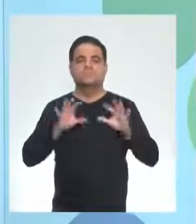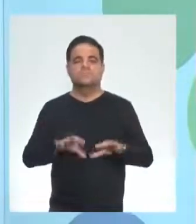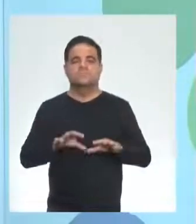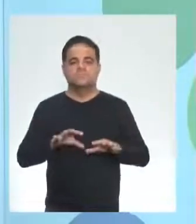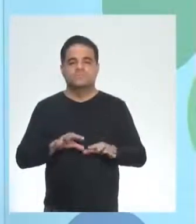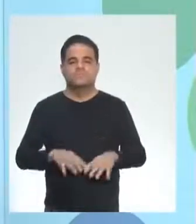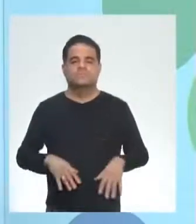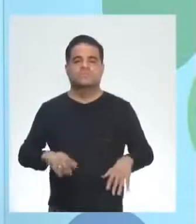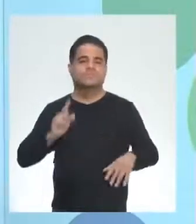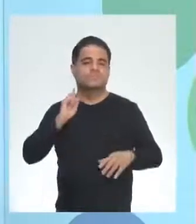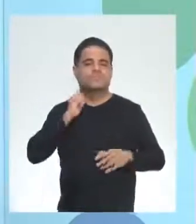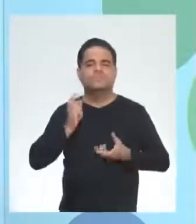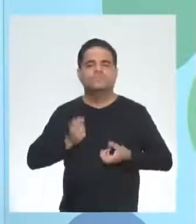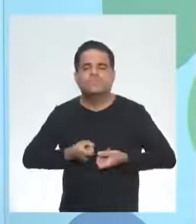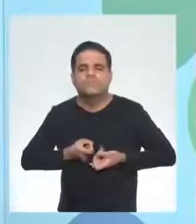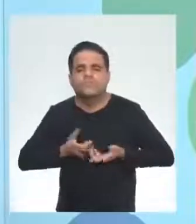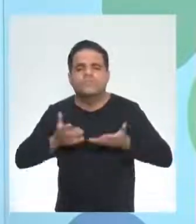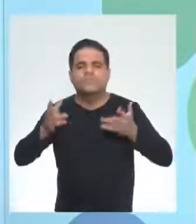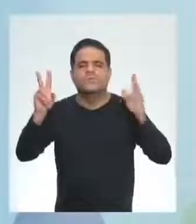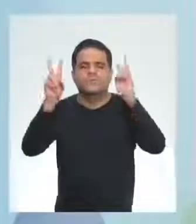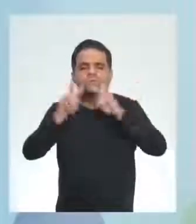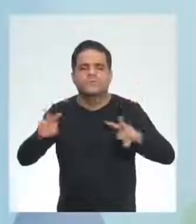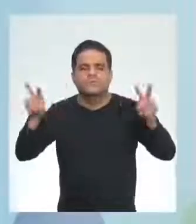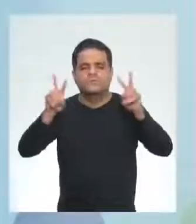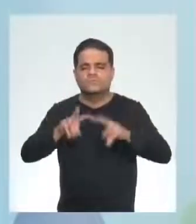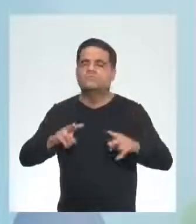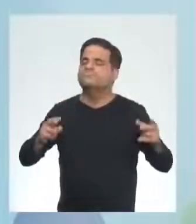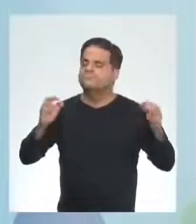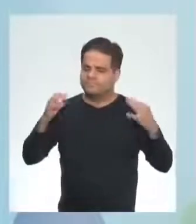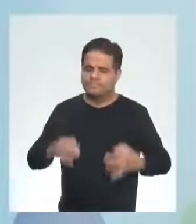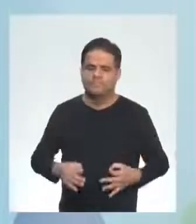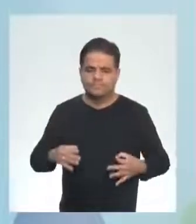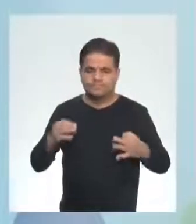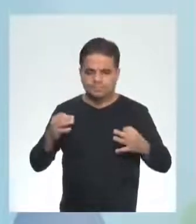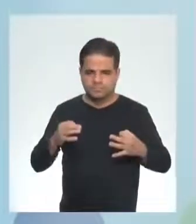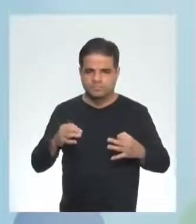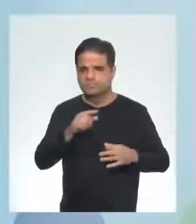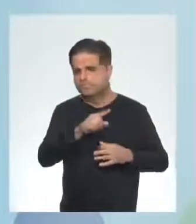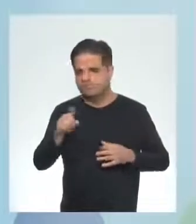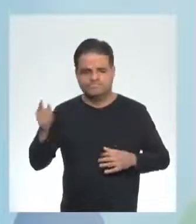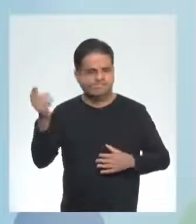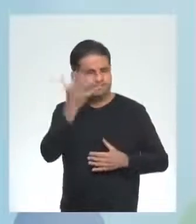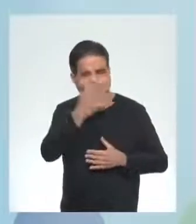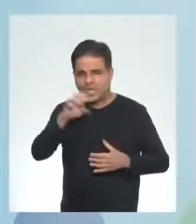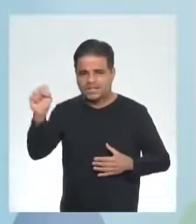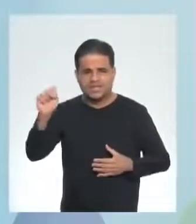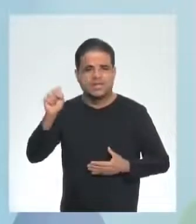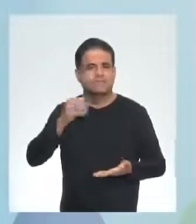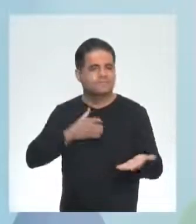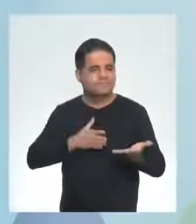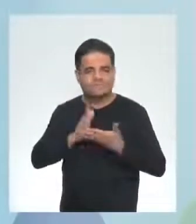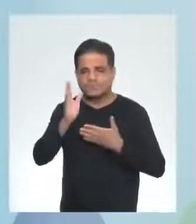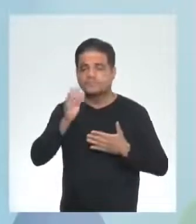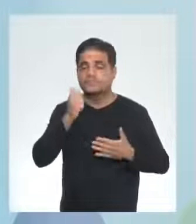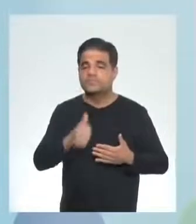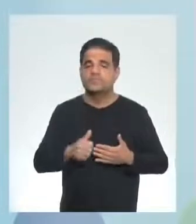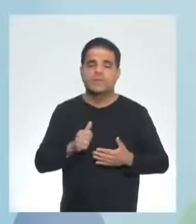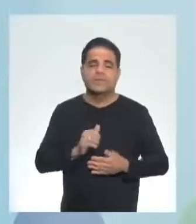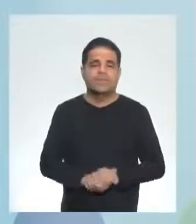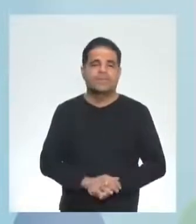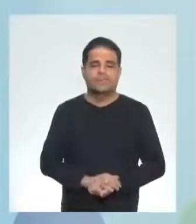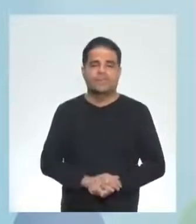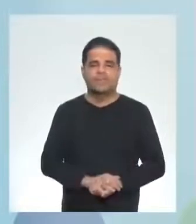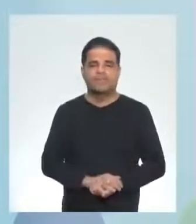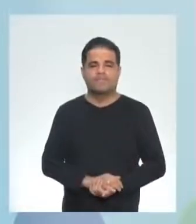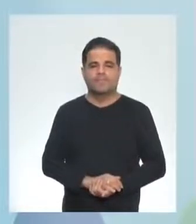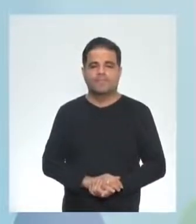da poluição visual, né? Exato, perfeito, né? Como sempre, vocês arrasando aí no nosso chat. E olha só, gente, né?